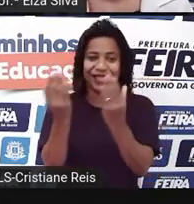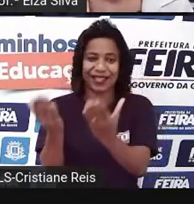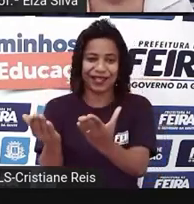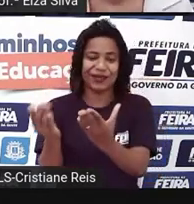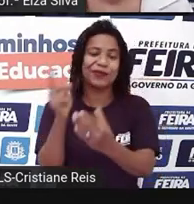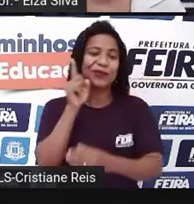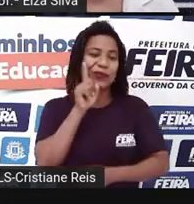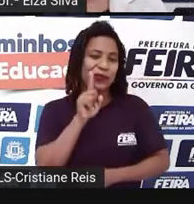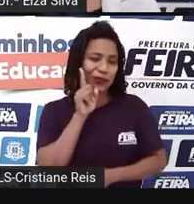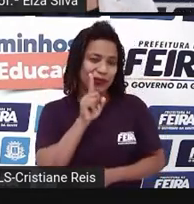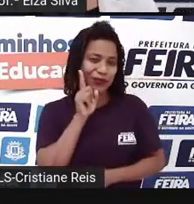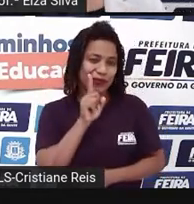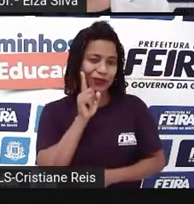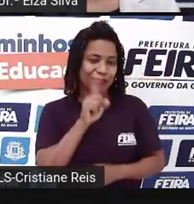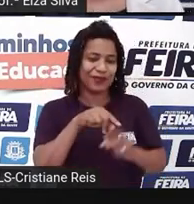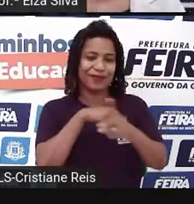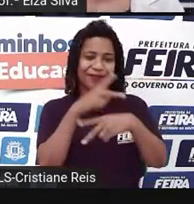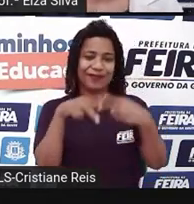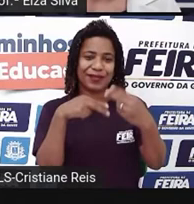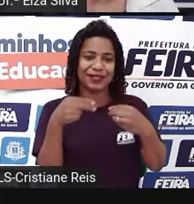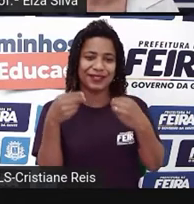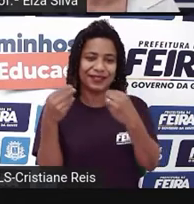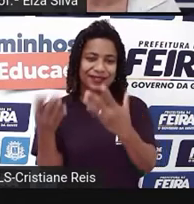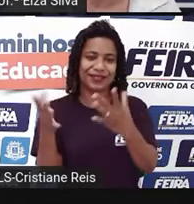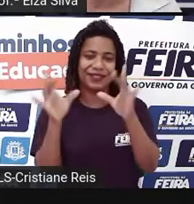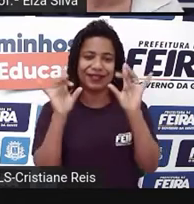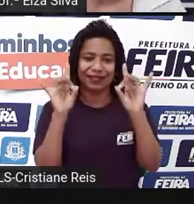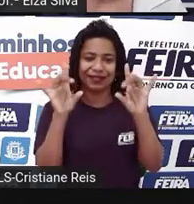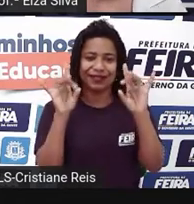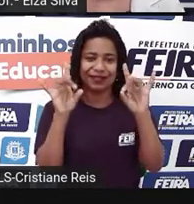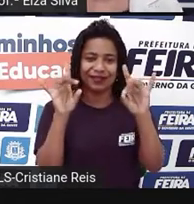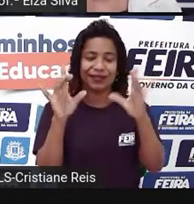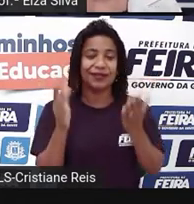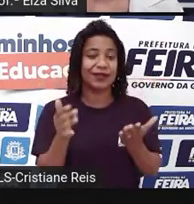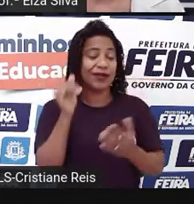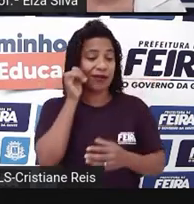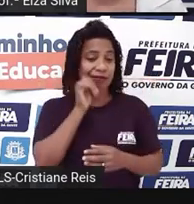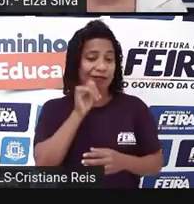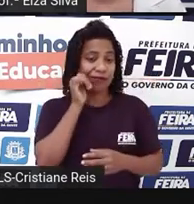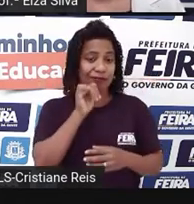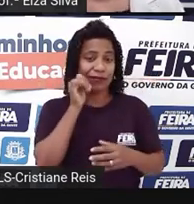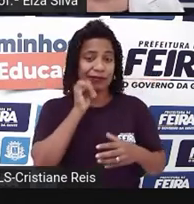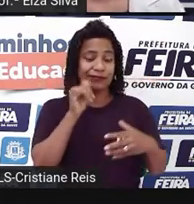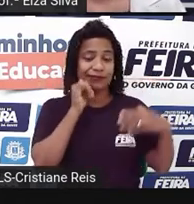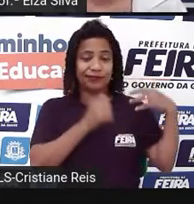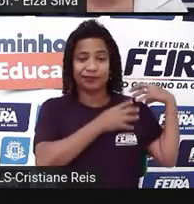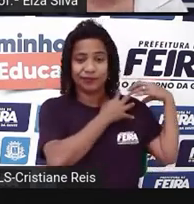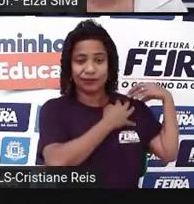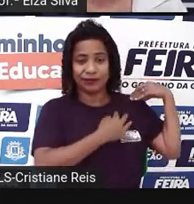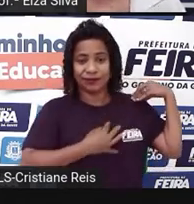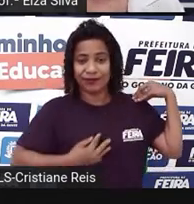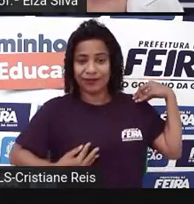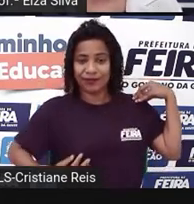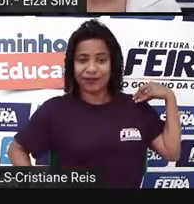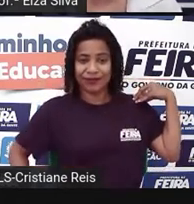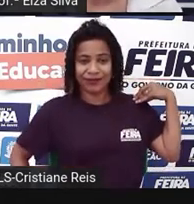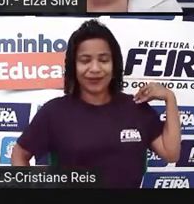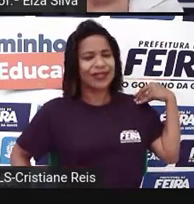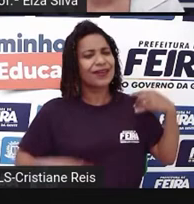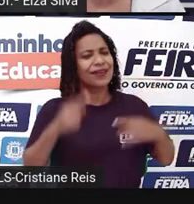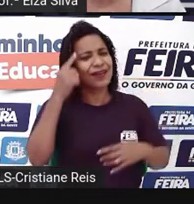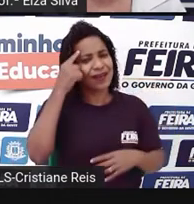que ela é uma estátua, né, que representa uma figura feminina. Ela está vestida de maneira que nos